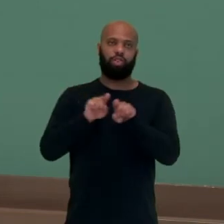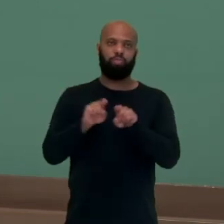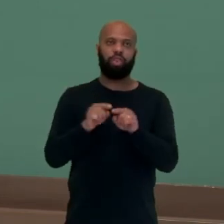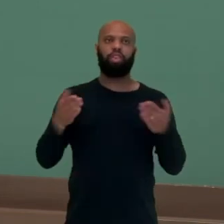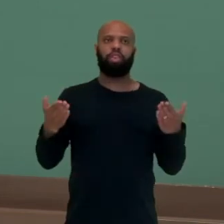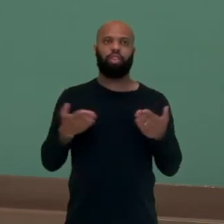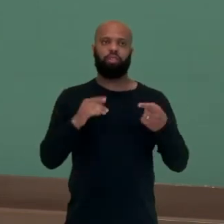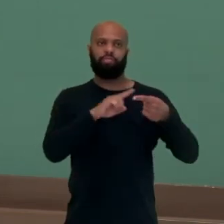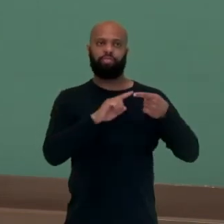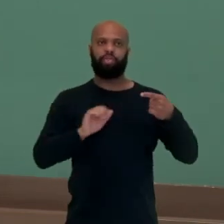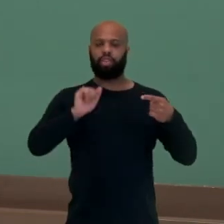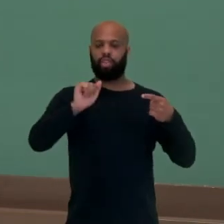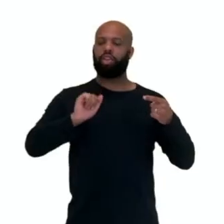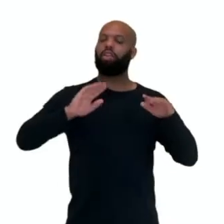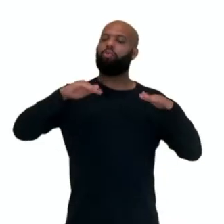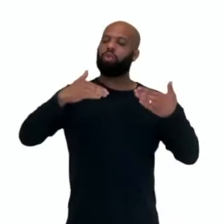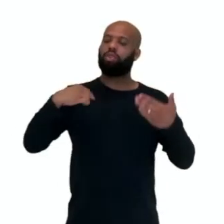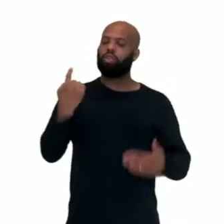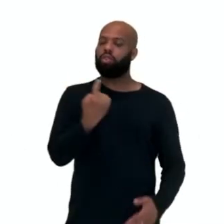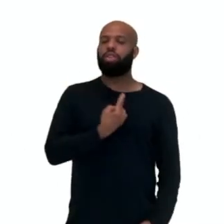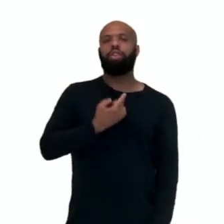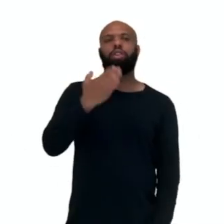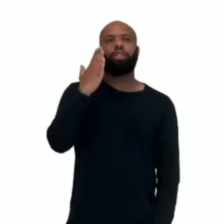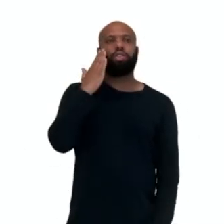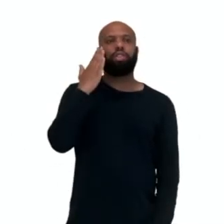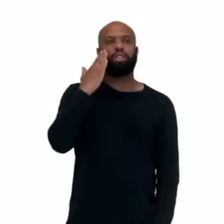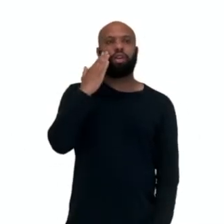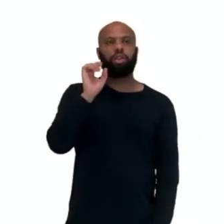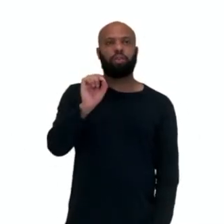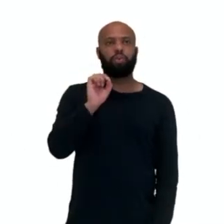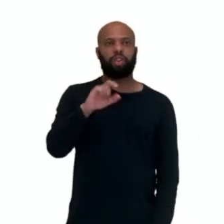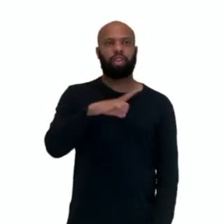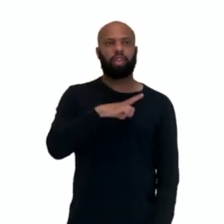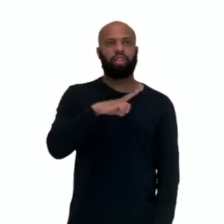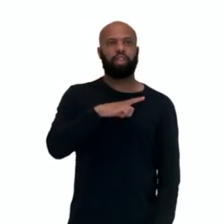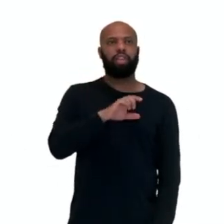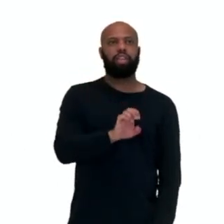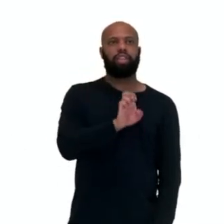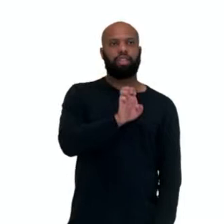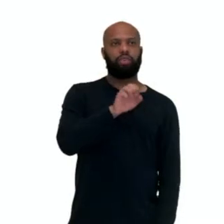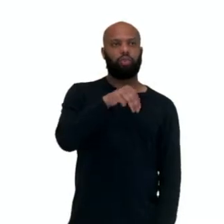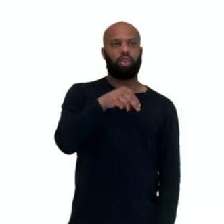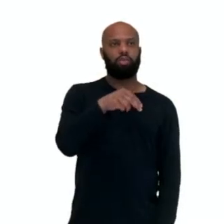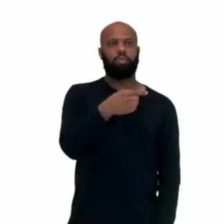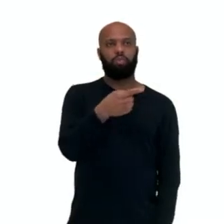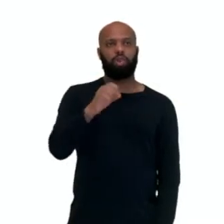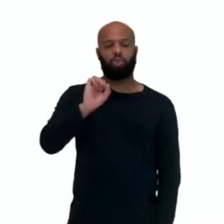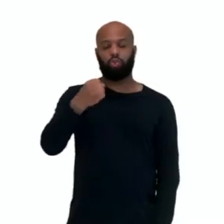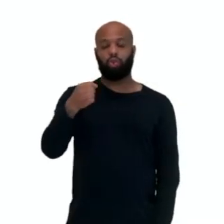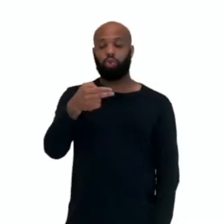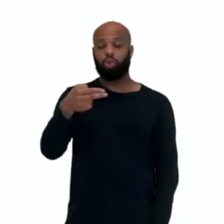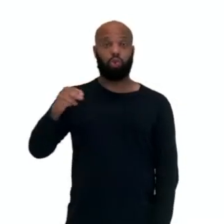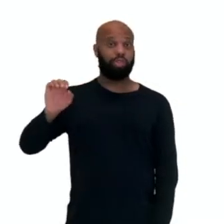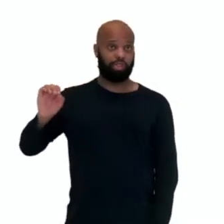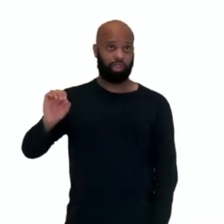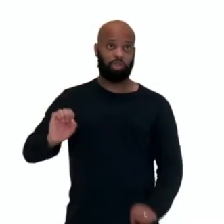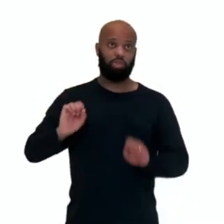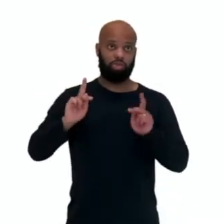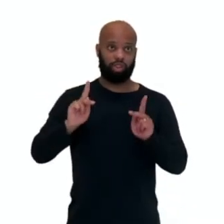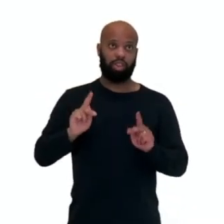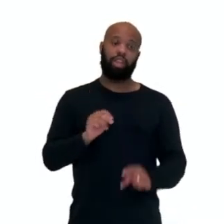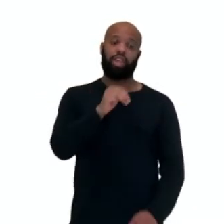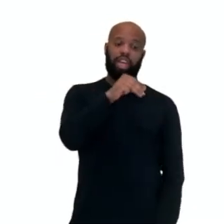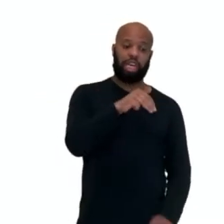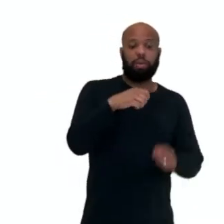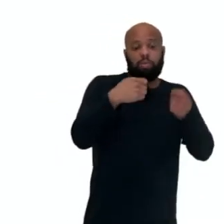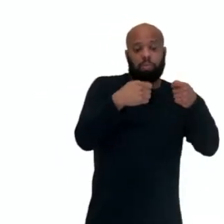letra A. Então, nós sabemos que isso daqui tem que ser igual a zero. Eu igualei igual a zero, isolei o M, passei o 8 com o